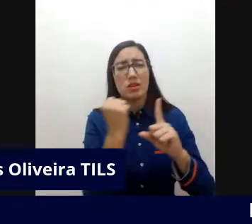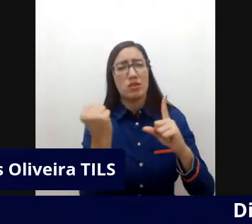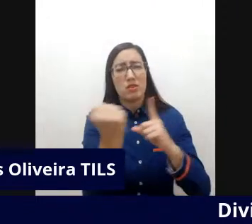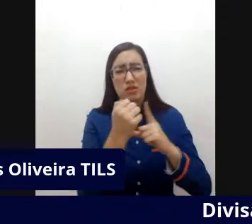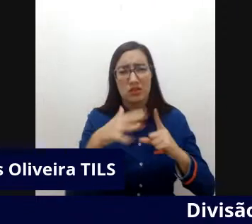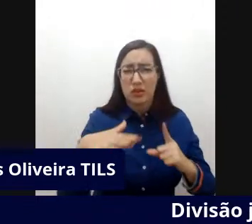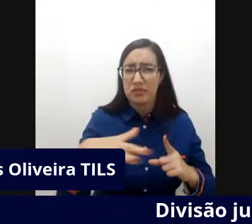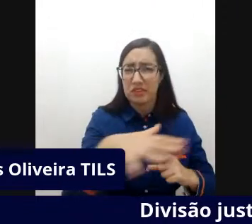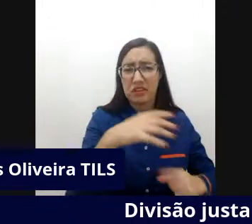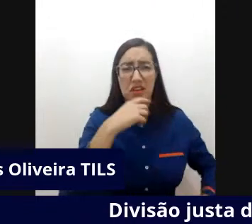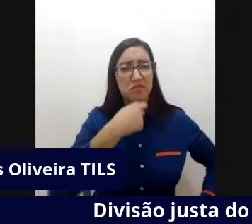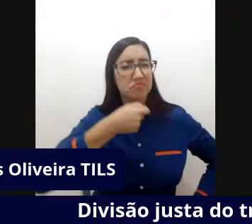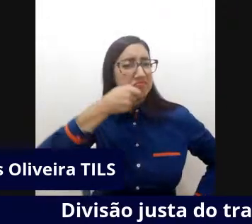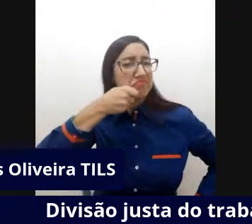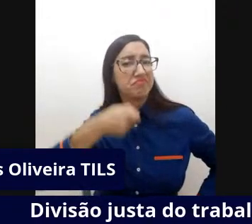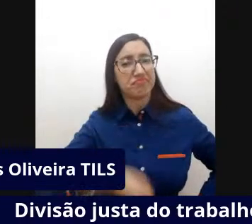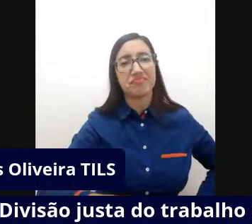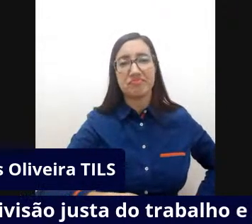sabe que